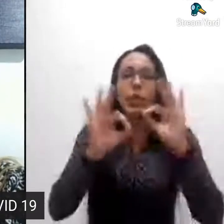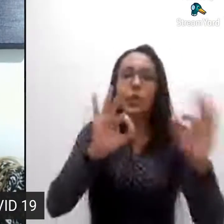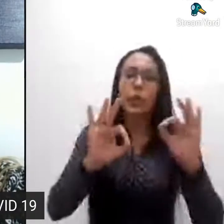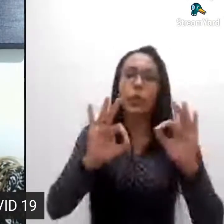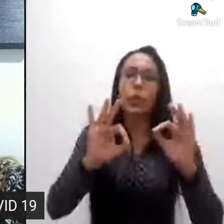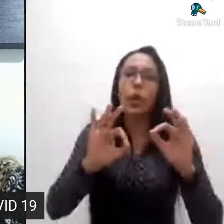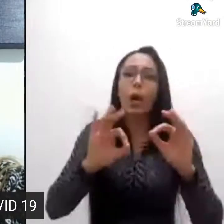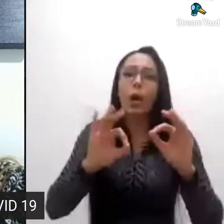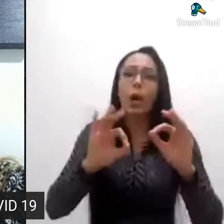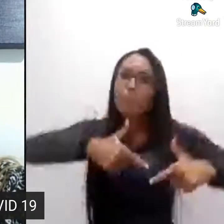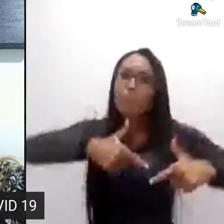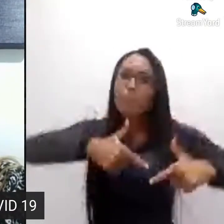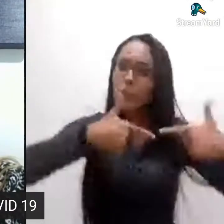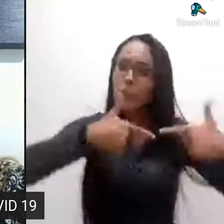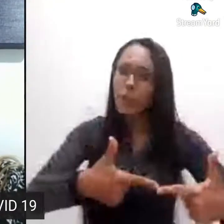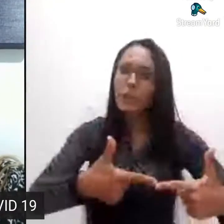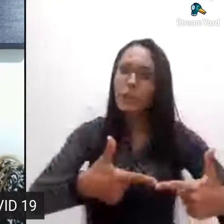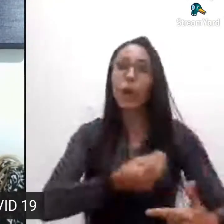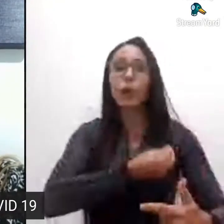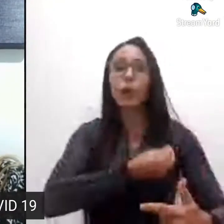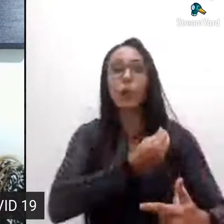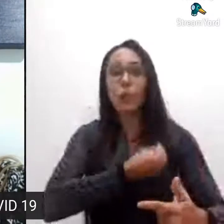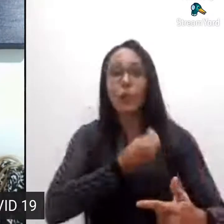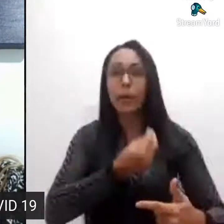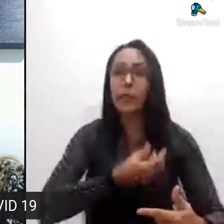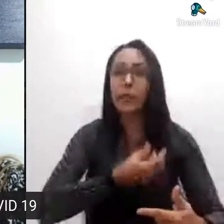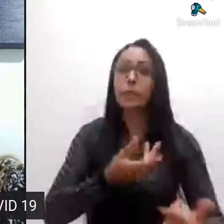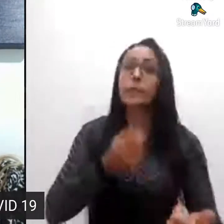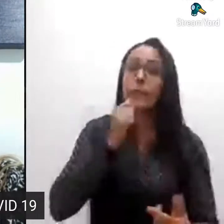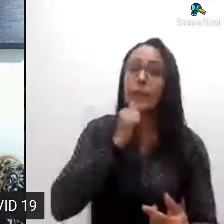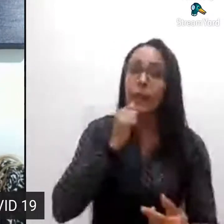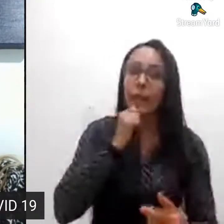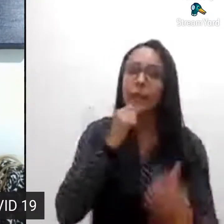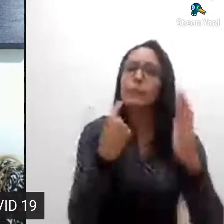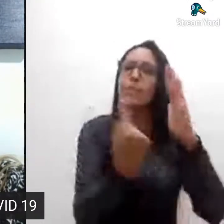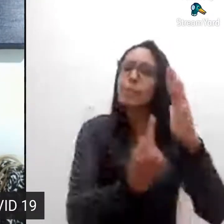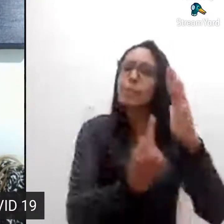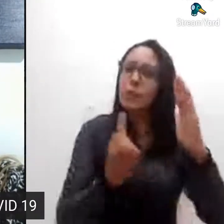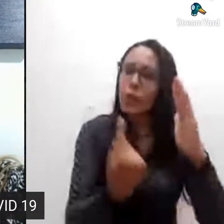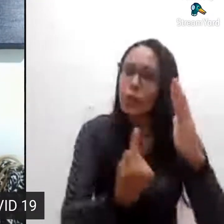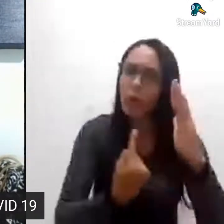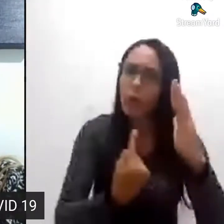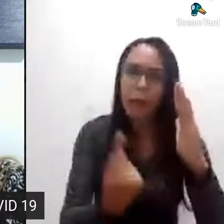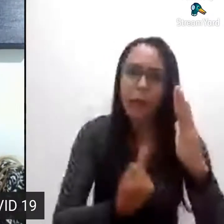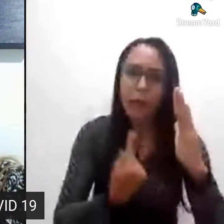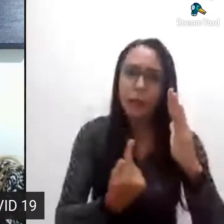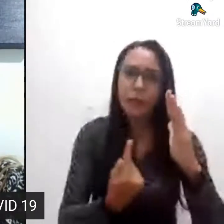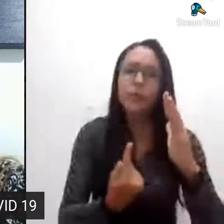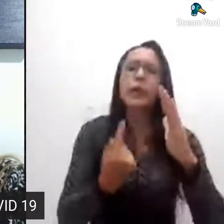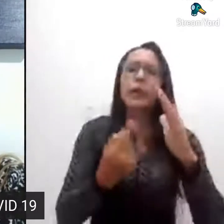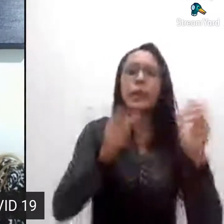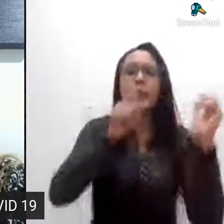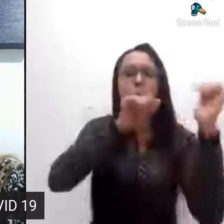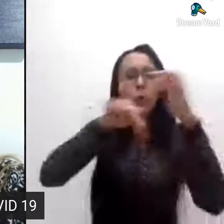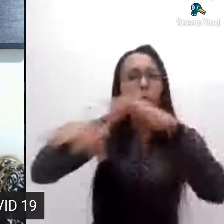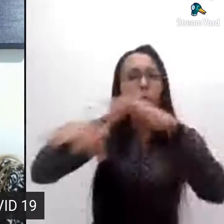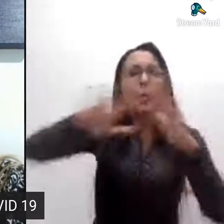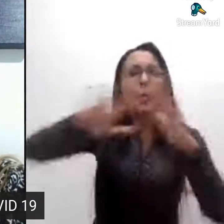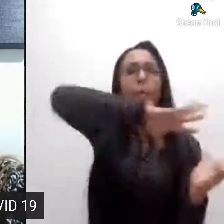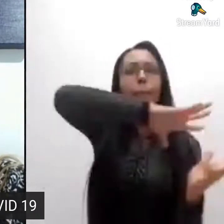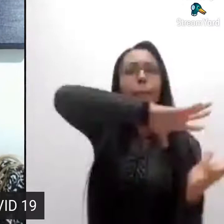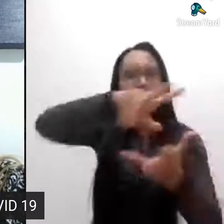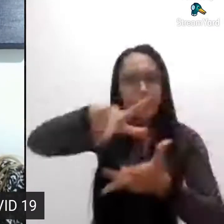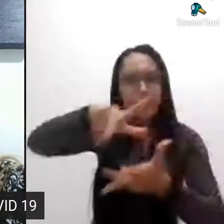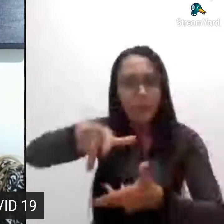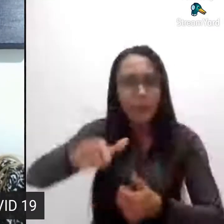estamos vivendo, né? Esse momento ainda de isolamento, esse momento de pandemia, esse momento que